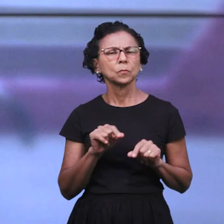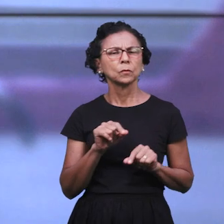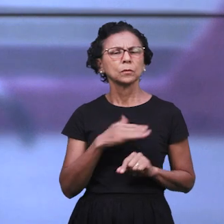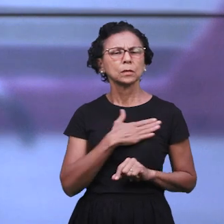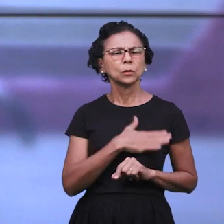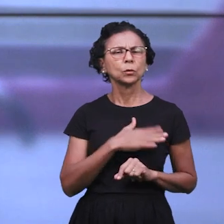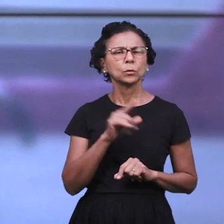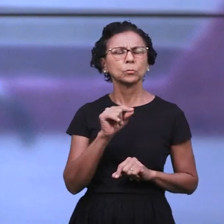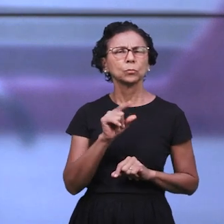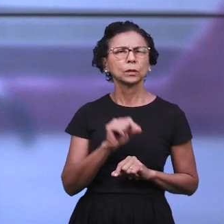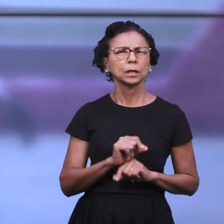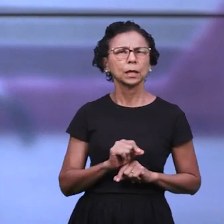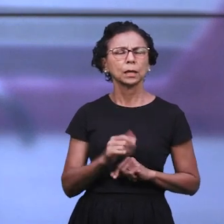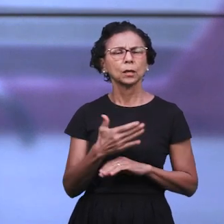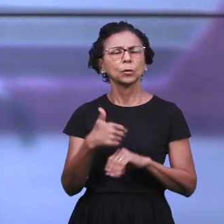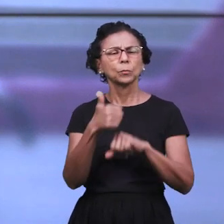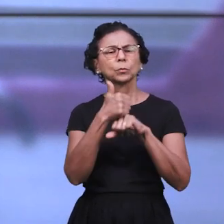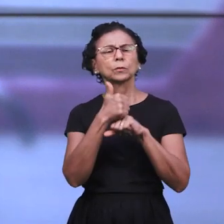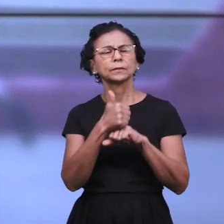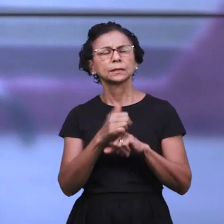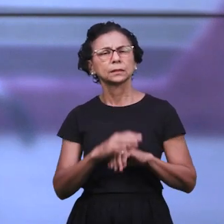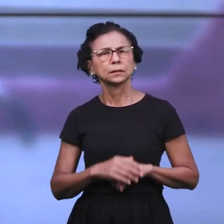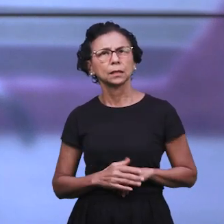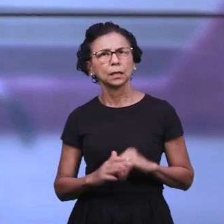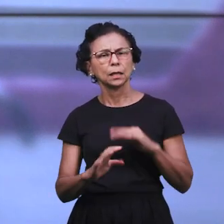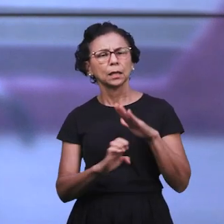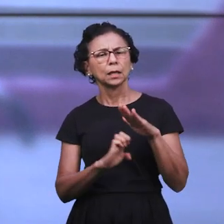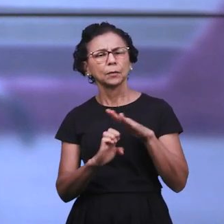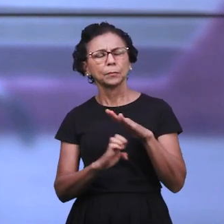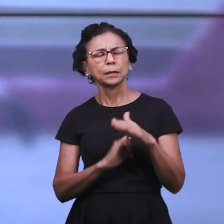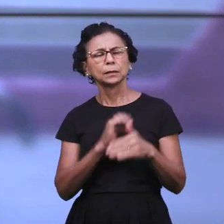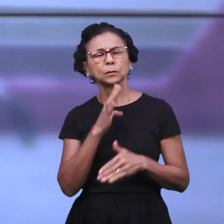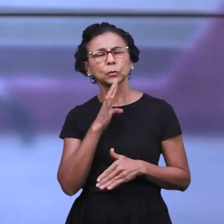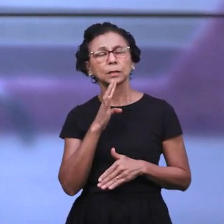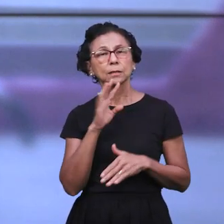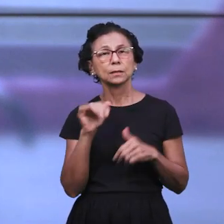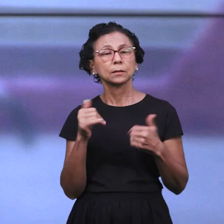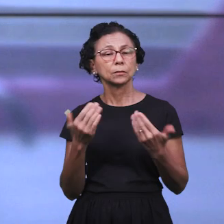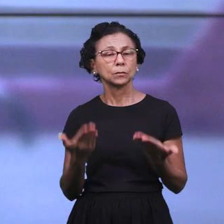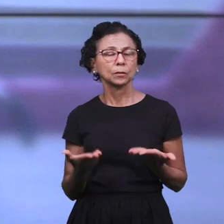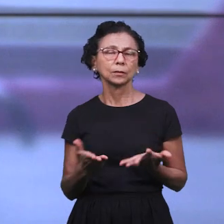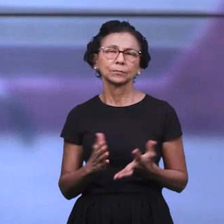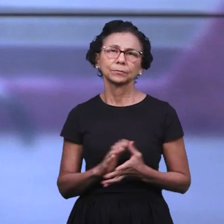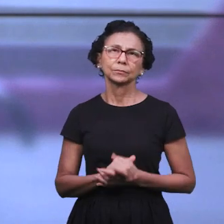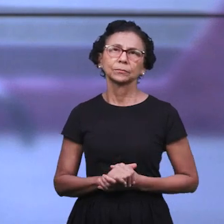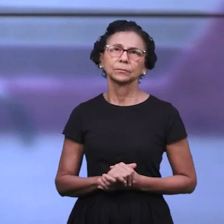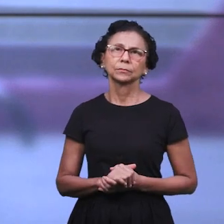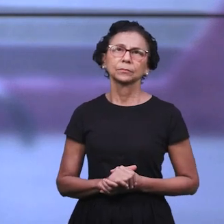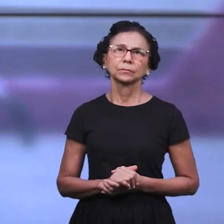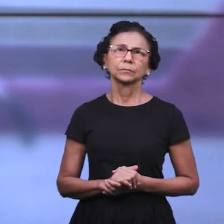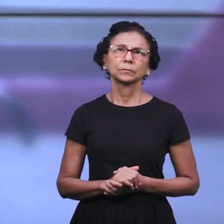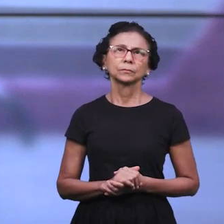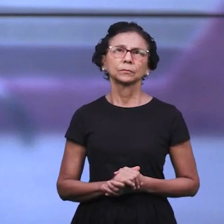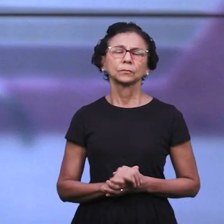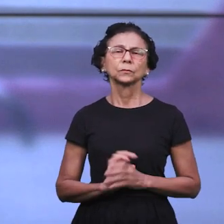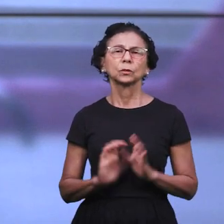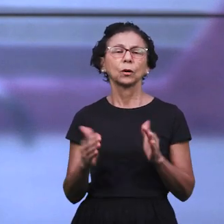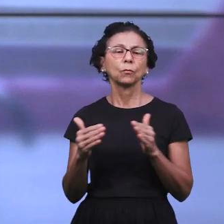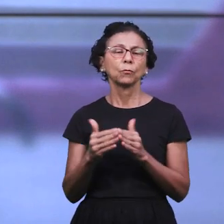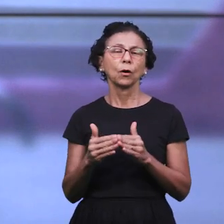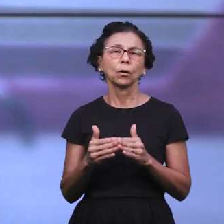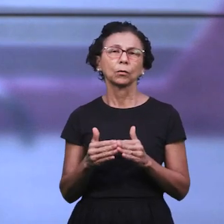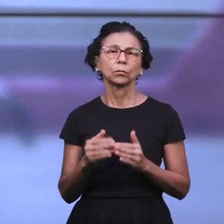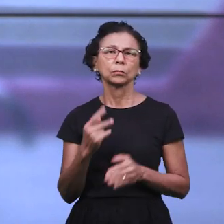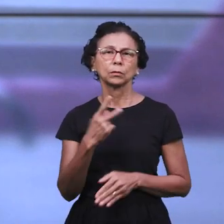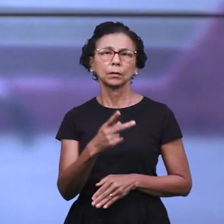gosta? Quais profissionais podemos conversar? Quais empresas podemos conhecer? Afinal, irmãos, qual o alvo